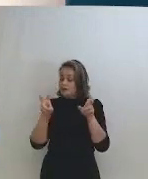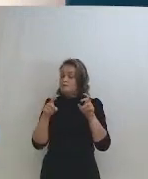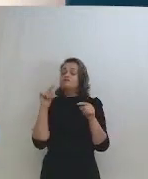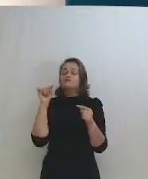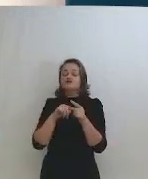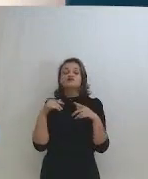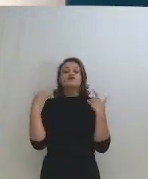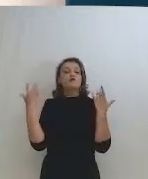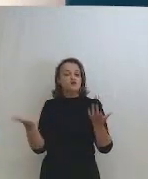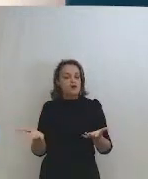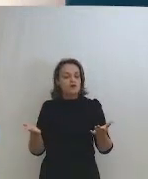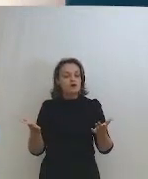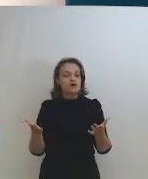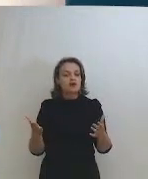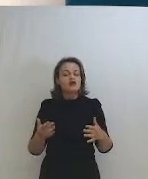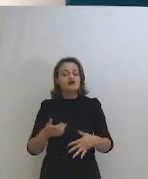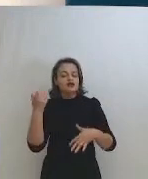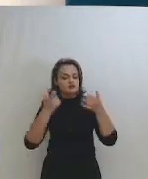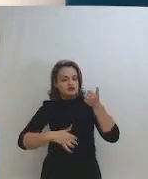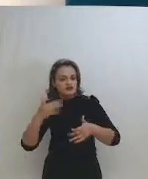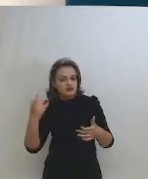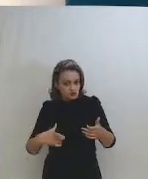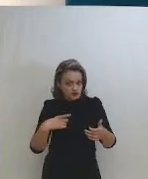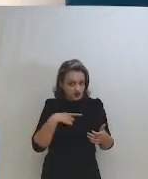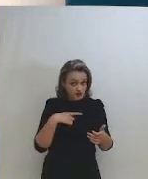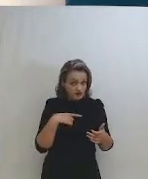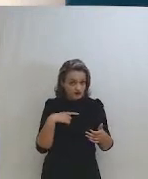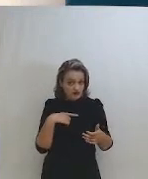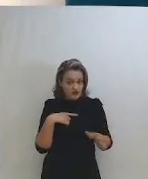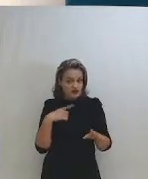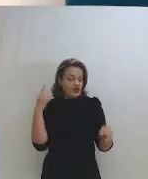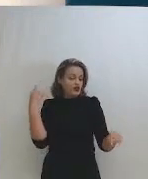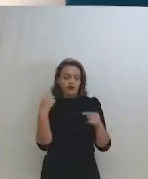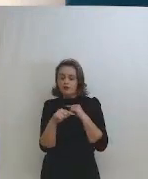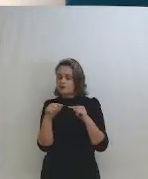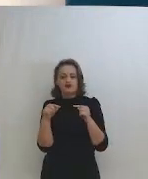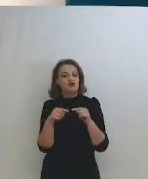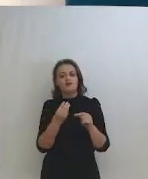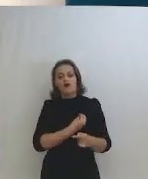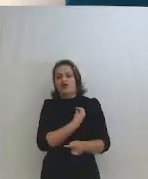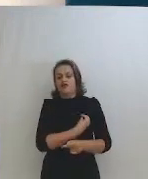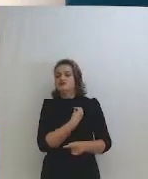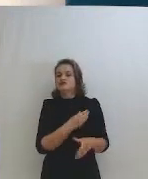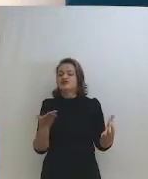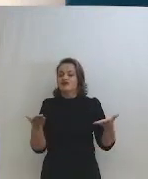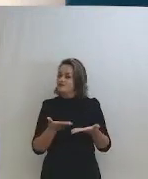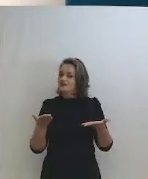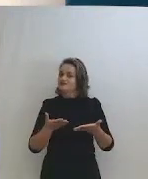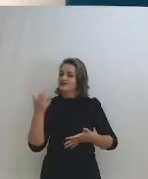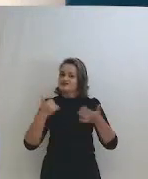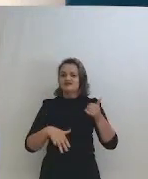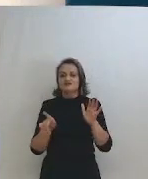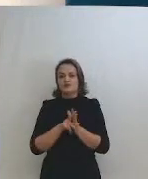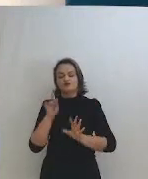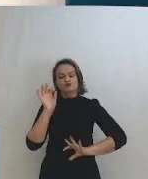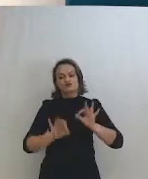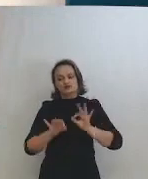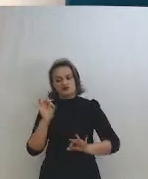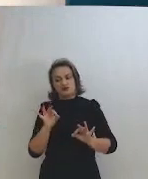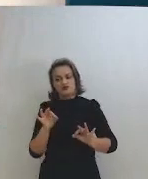próprios fundamentos, não condiz com a realidade de uma fundamentação jurídica, que ao menos deve